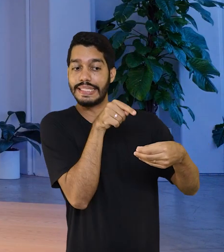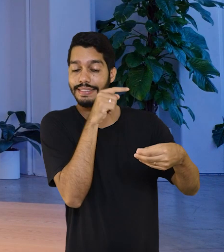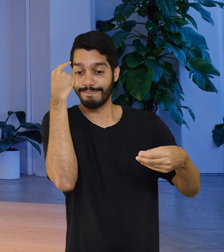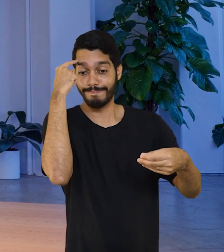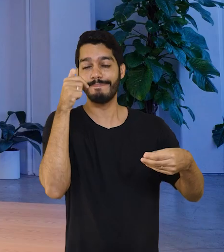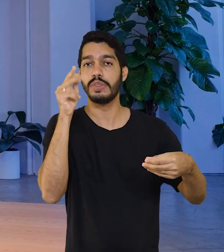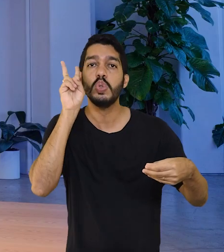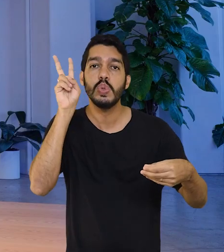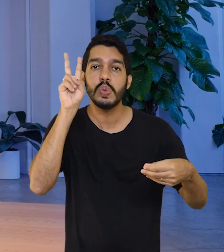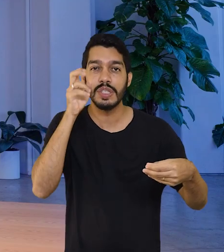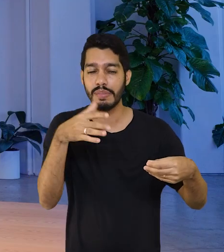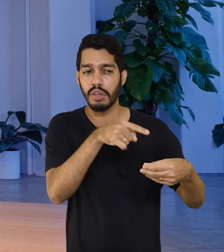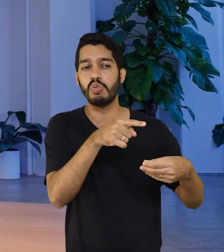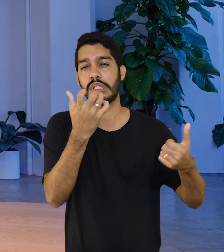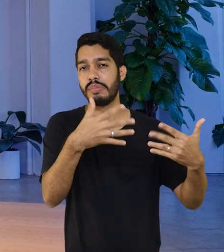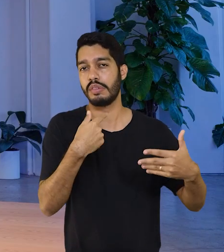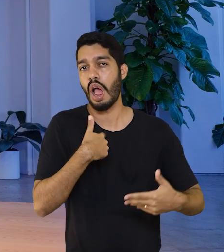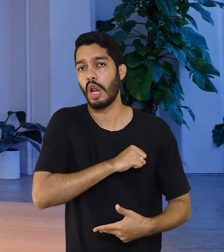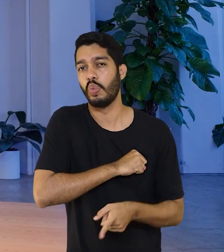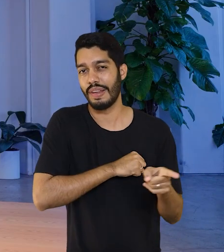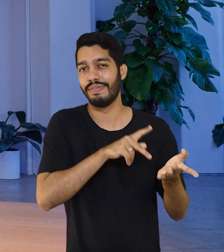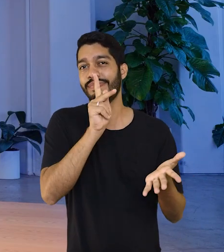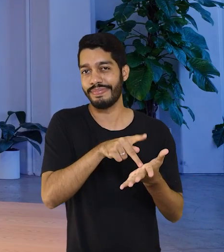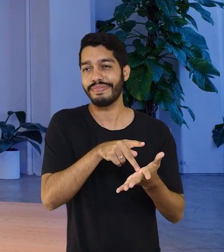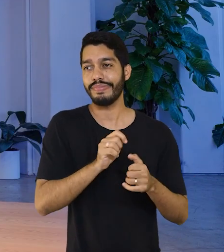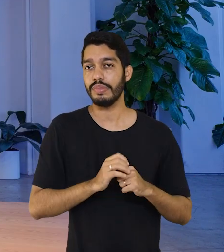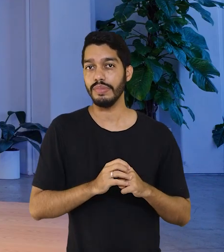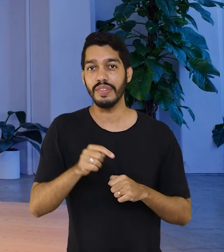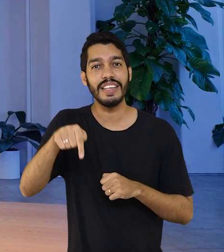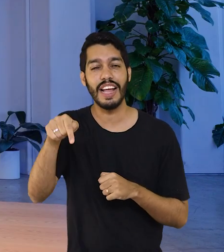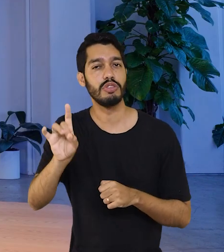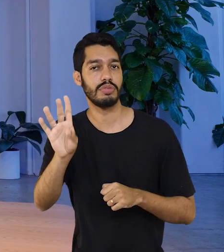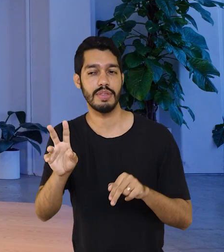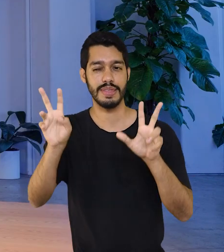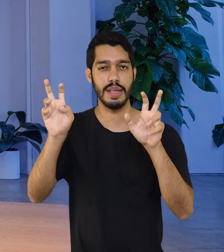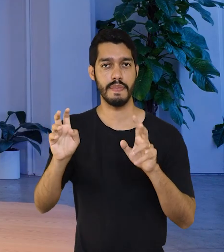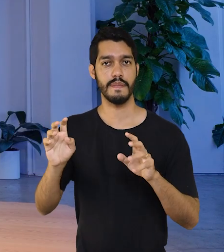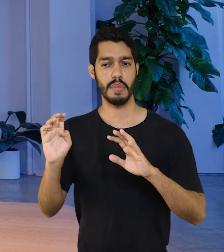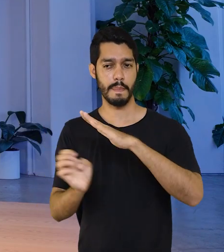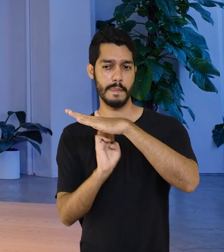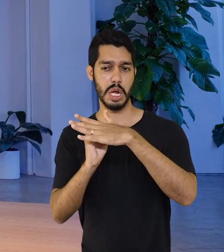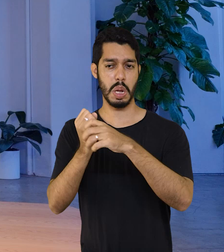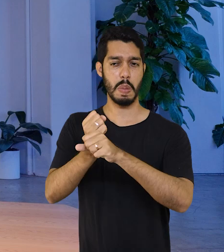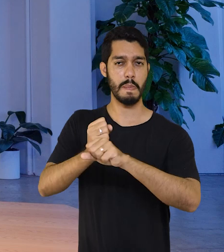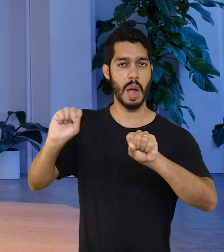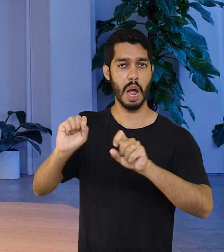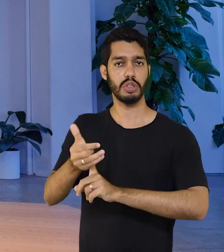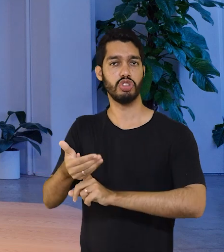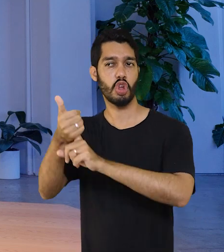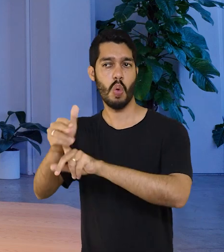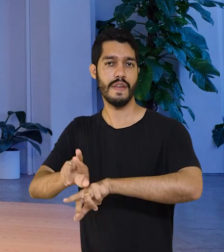anterior, e aí eu vou contar uma história para vocês, assim, que eu adorei o que você falou e é real, que isso aqui não é um papo de